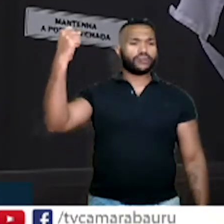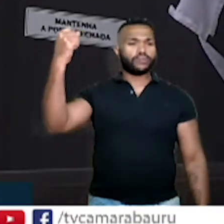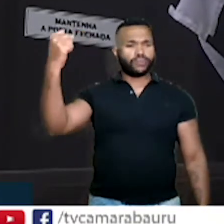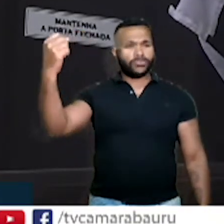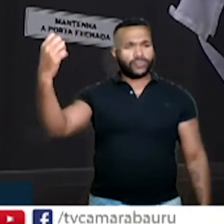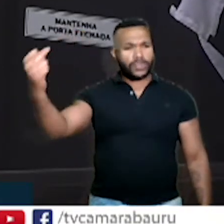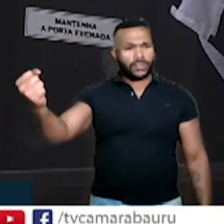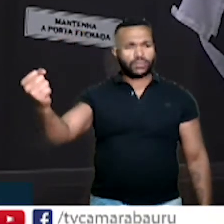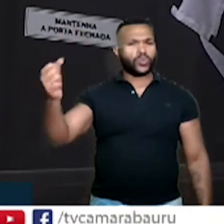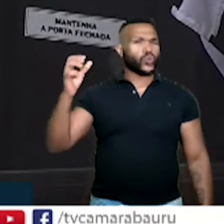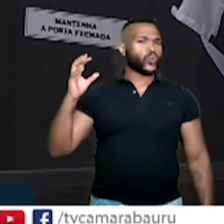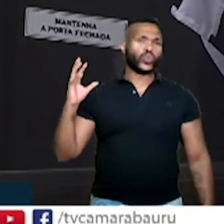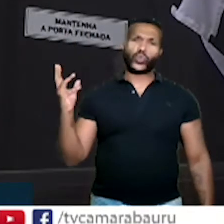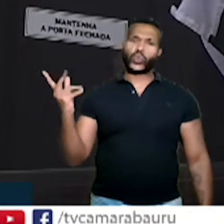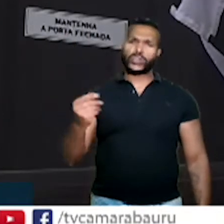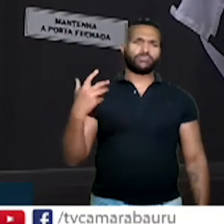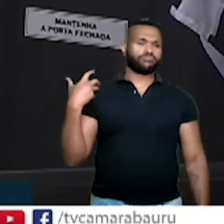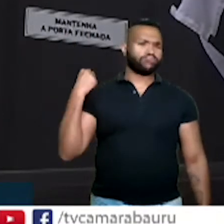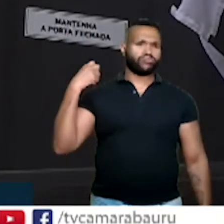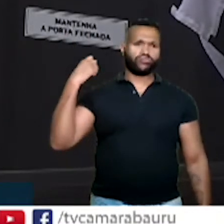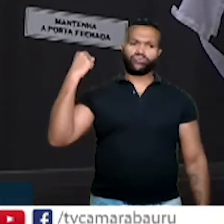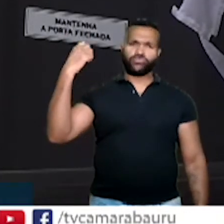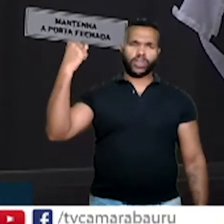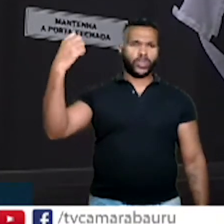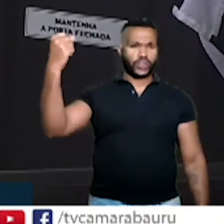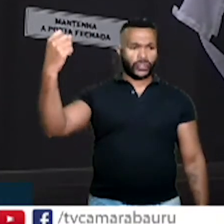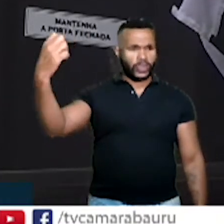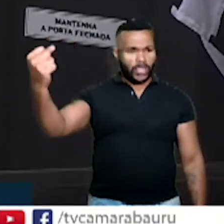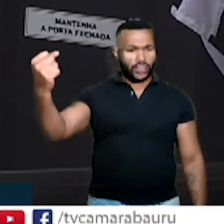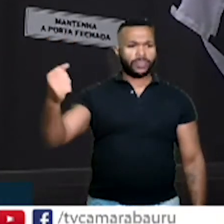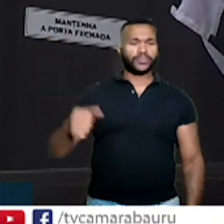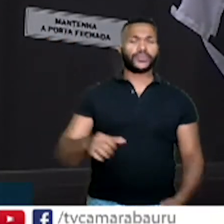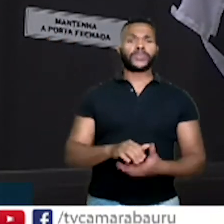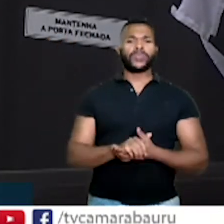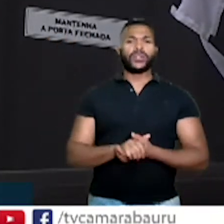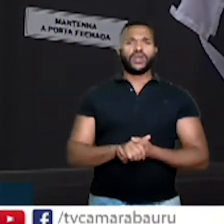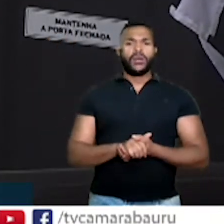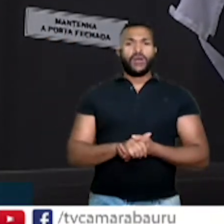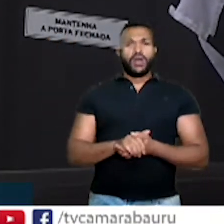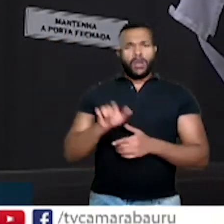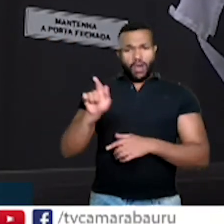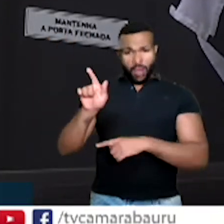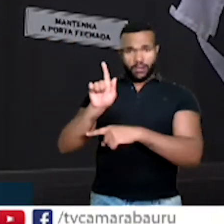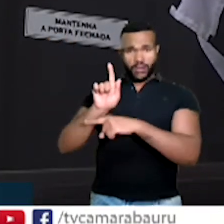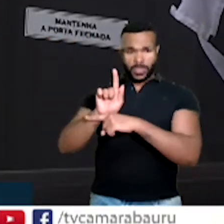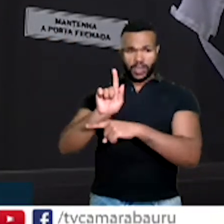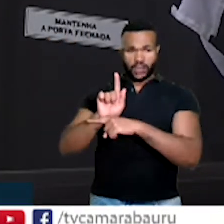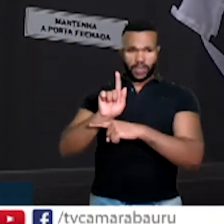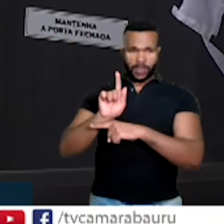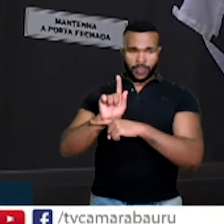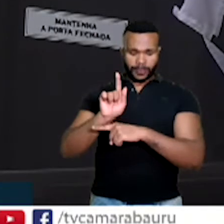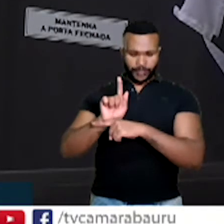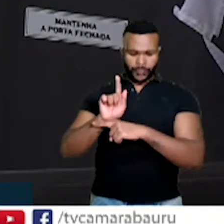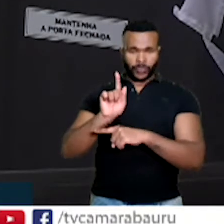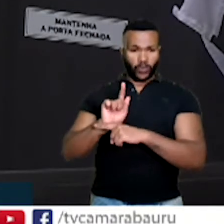todas as viagens feitas nessa gestão. Todas.